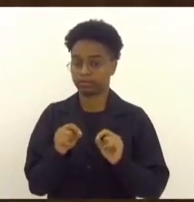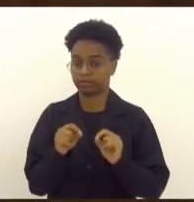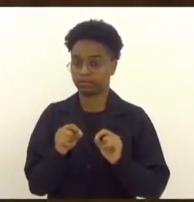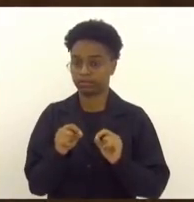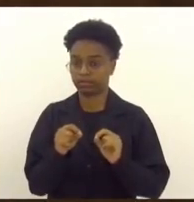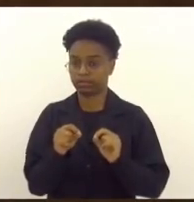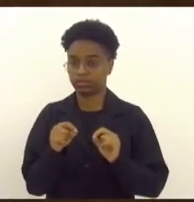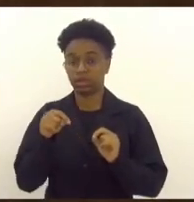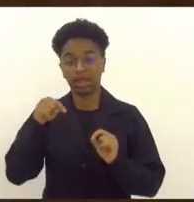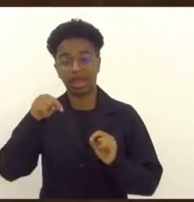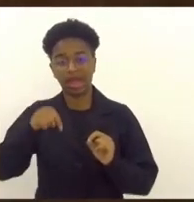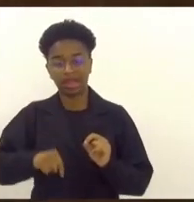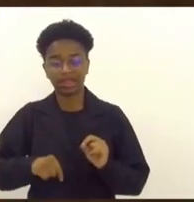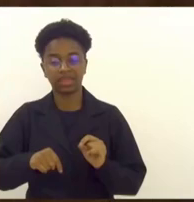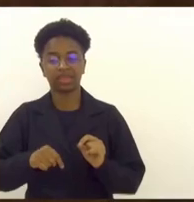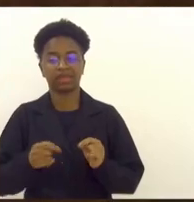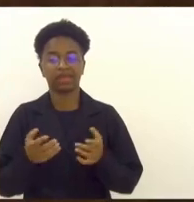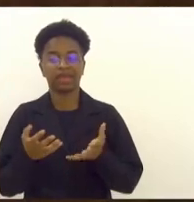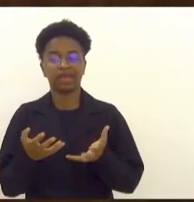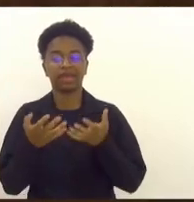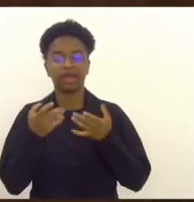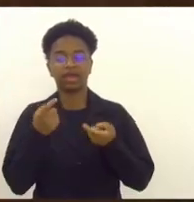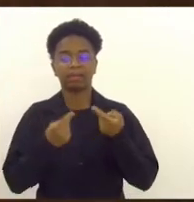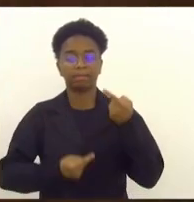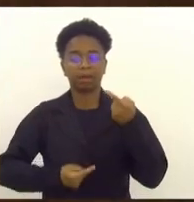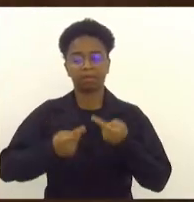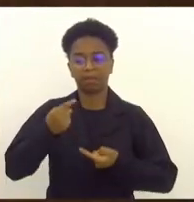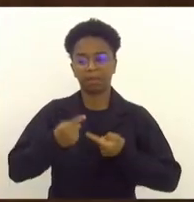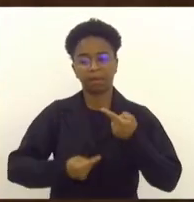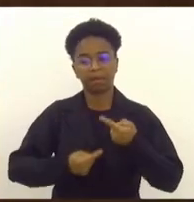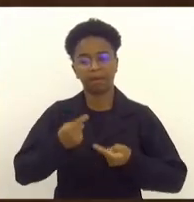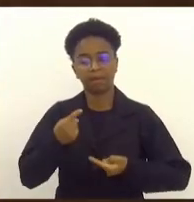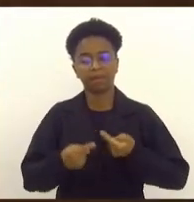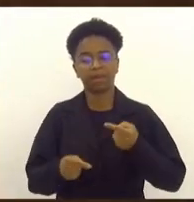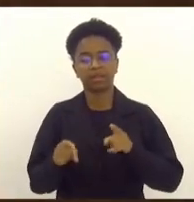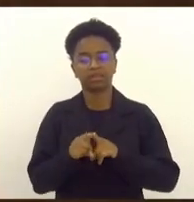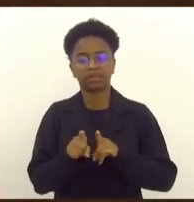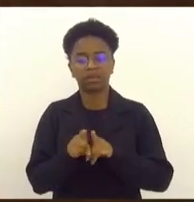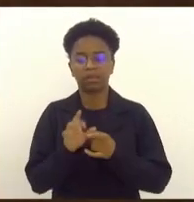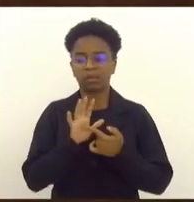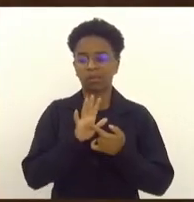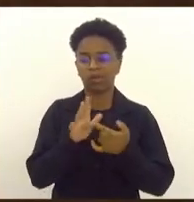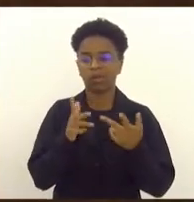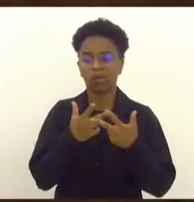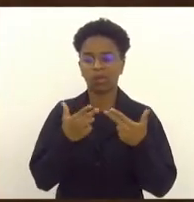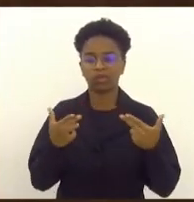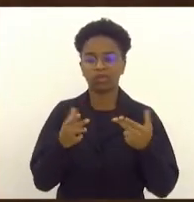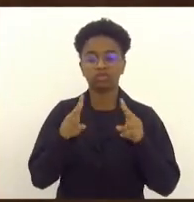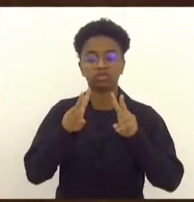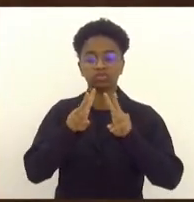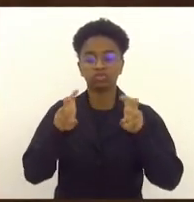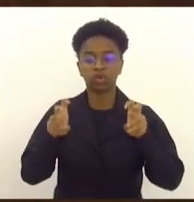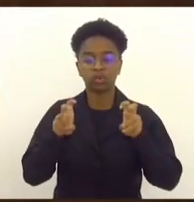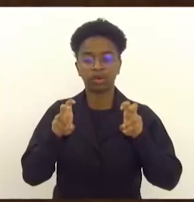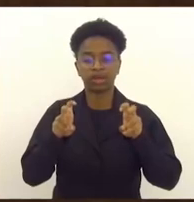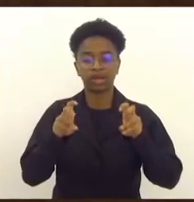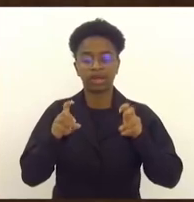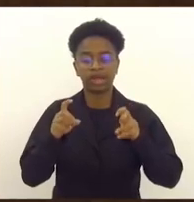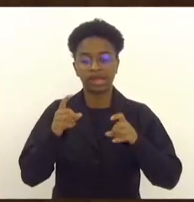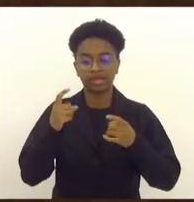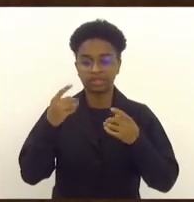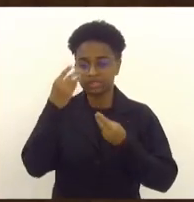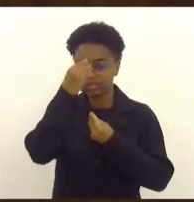que irá debater fazendo insinuações sobre a Sexualidade alheia